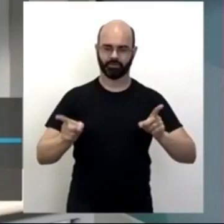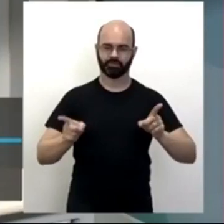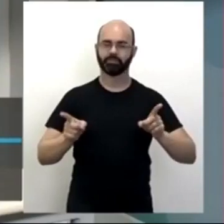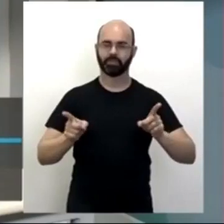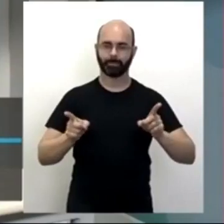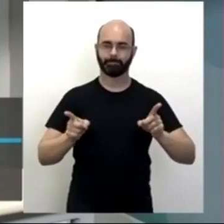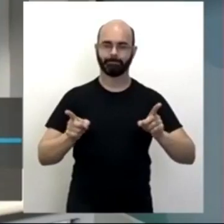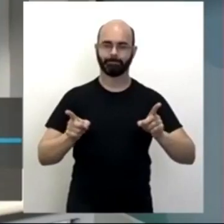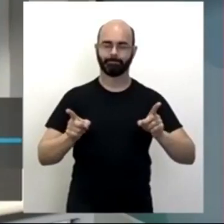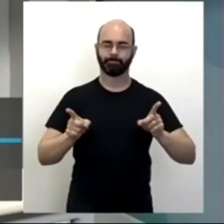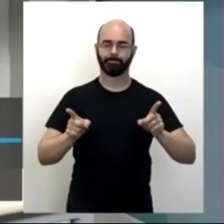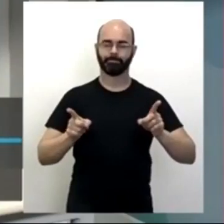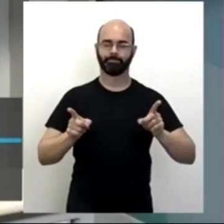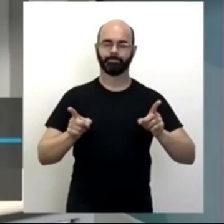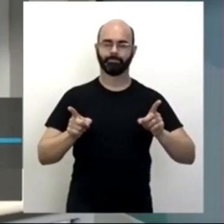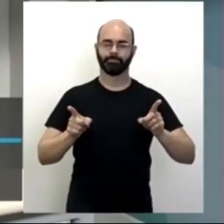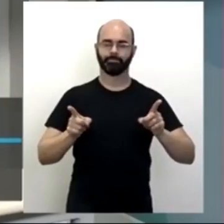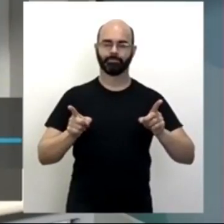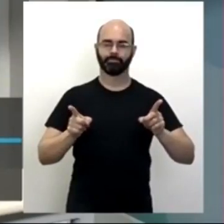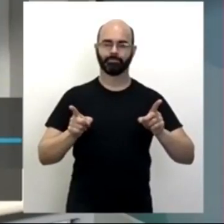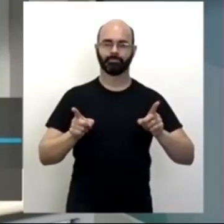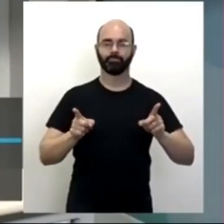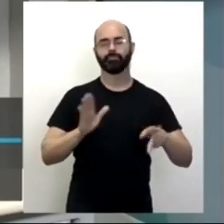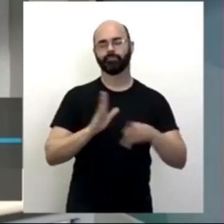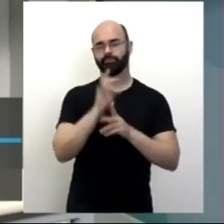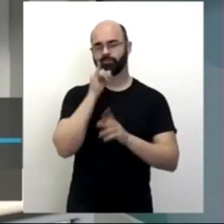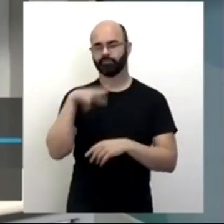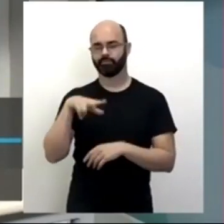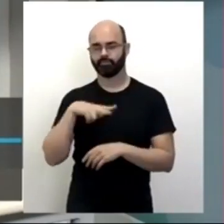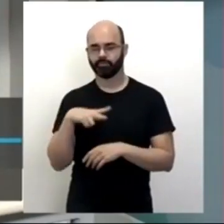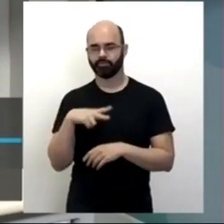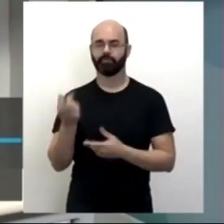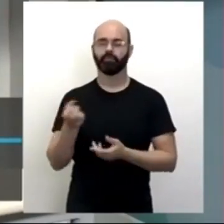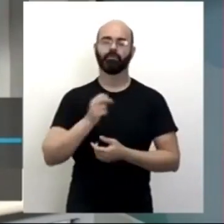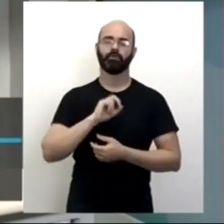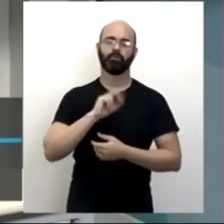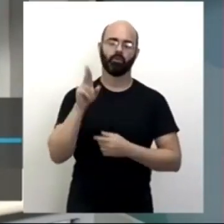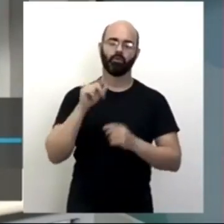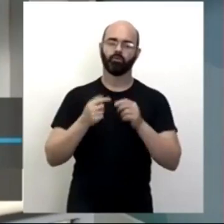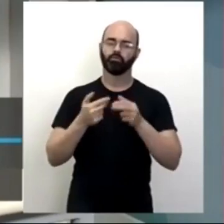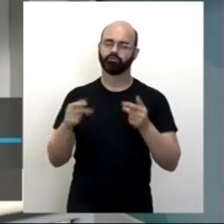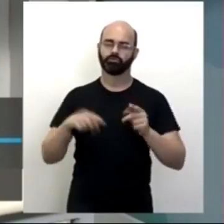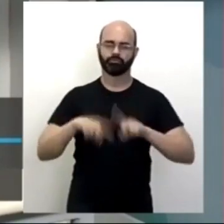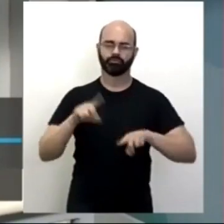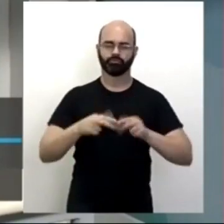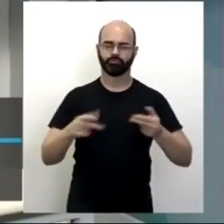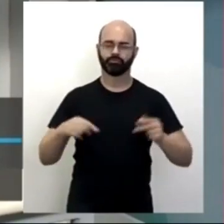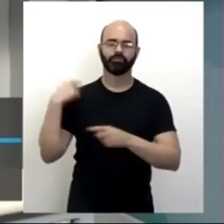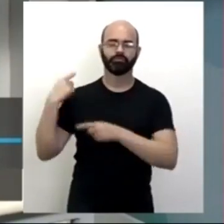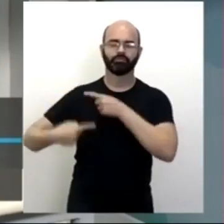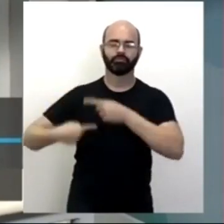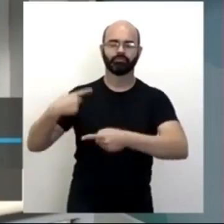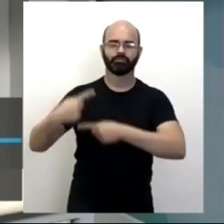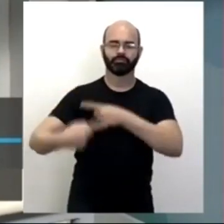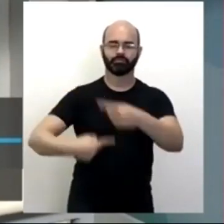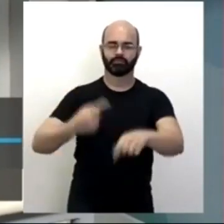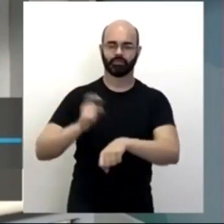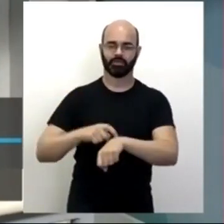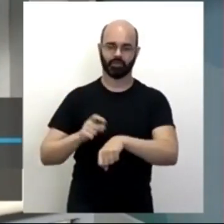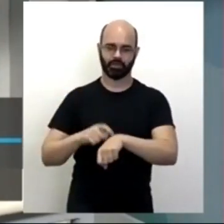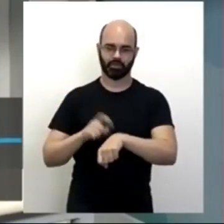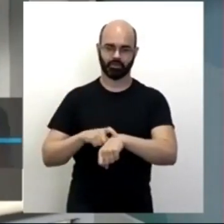a dominação, a propriedade privada e os meios de produção tomam ao longo da história. Então, a